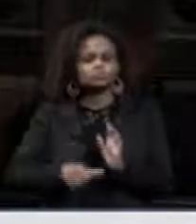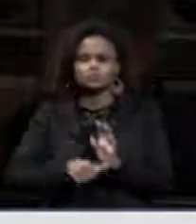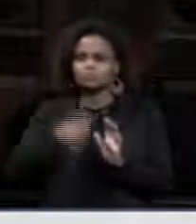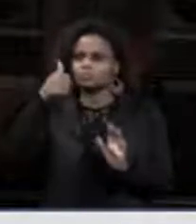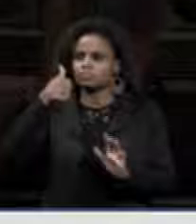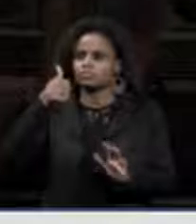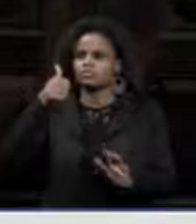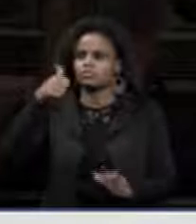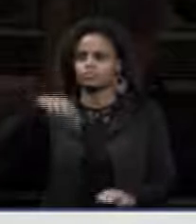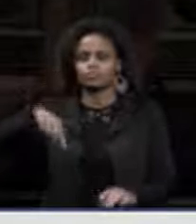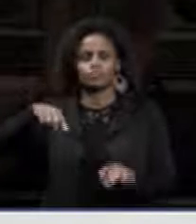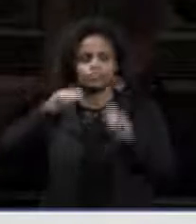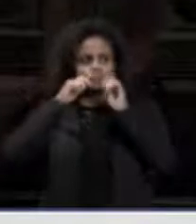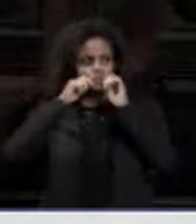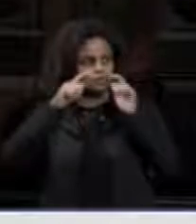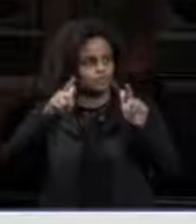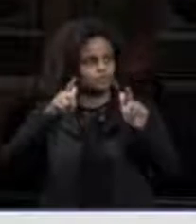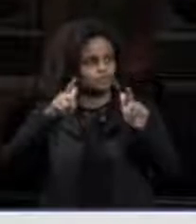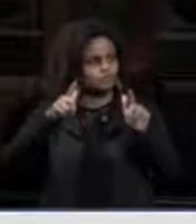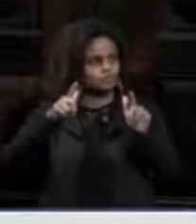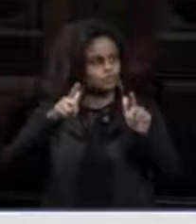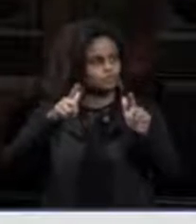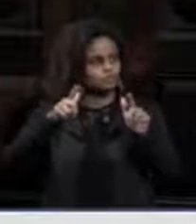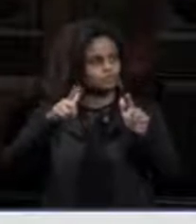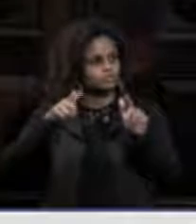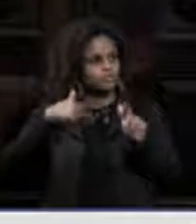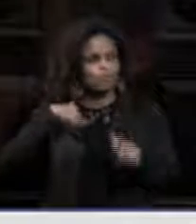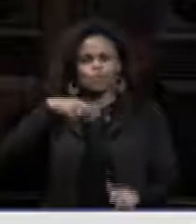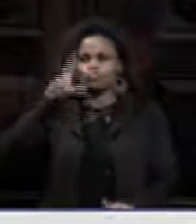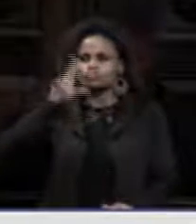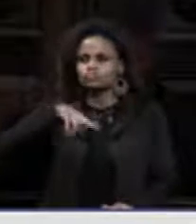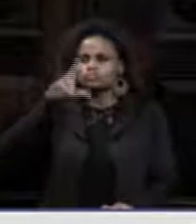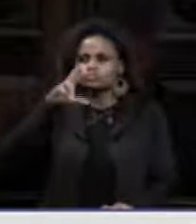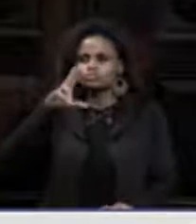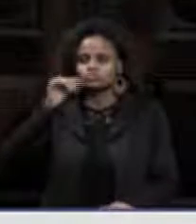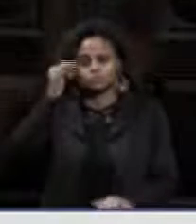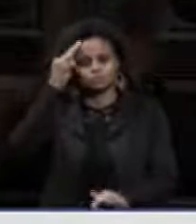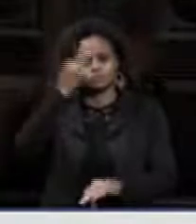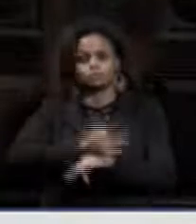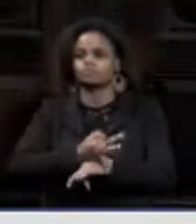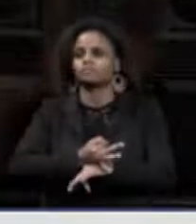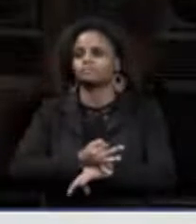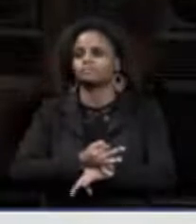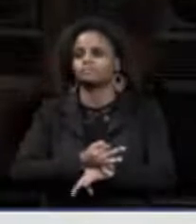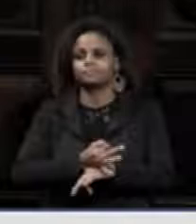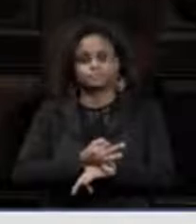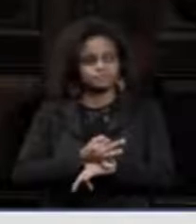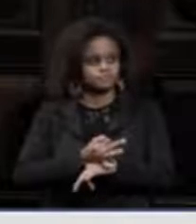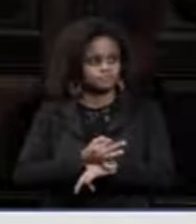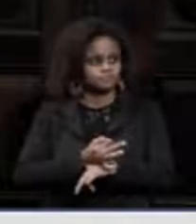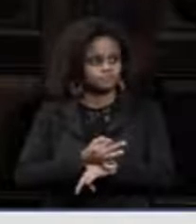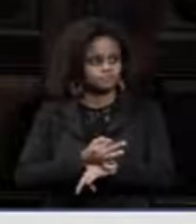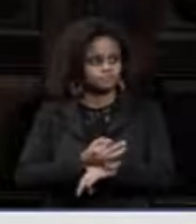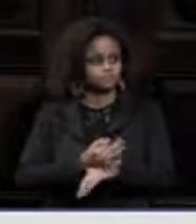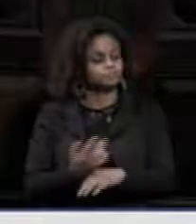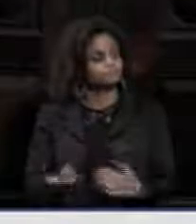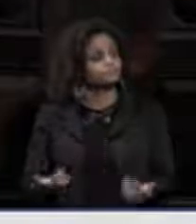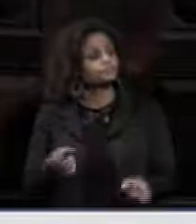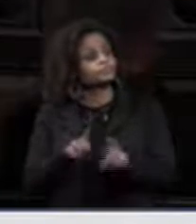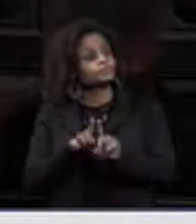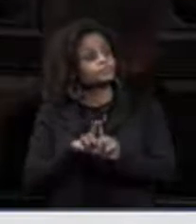Casa Legislativa. Nunca faltei uma sessão. E